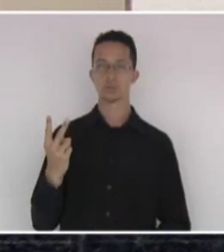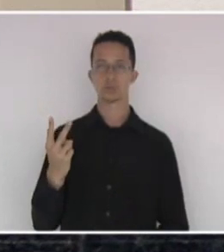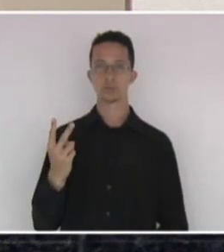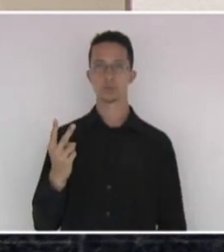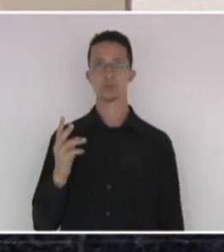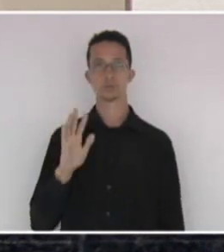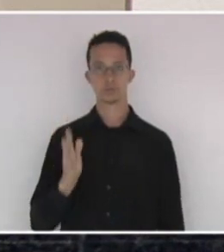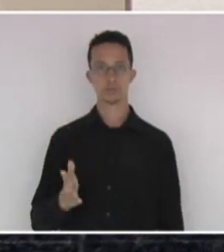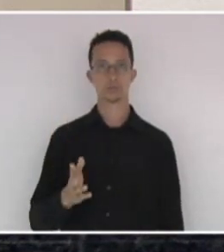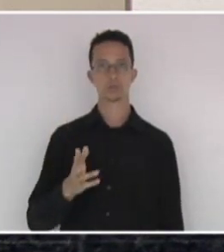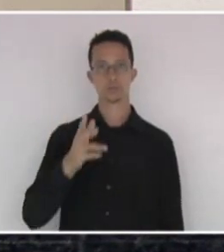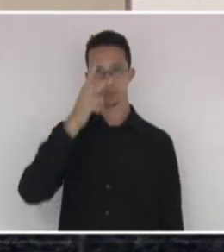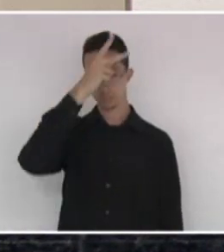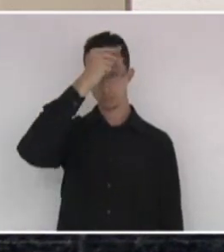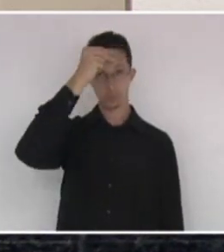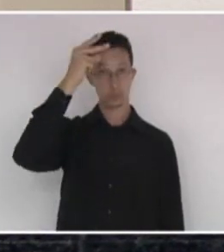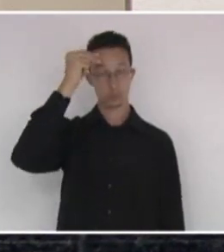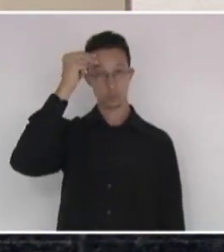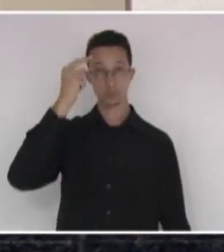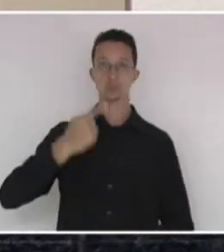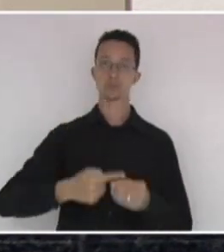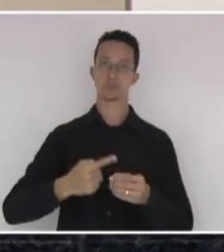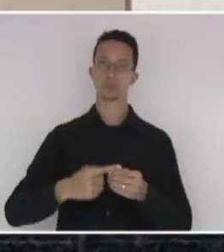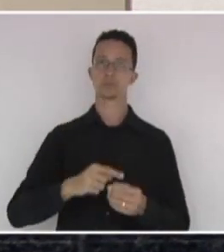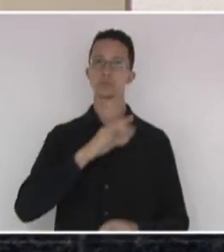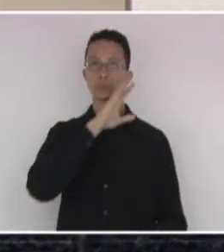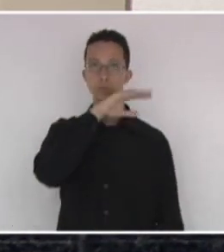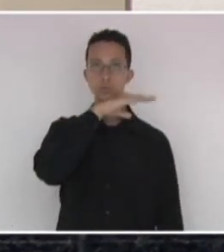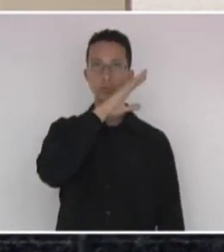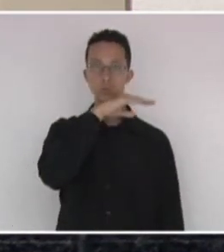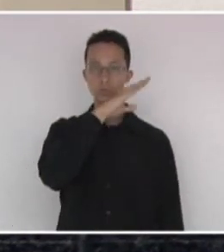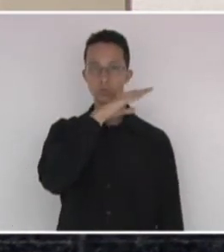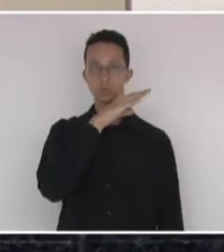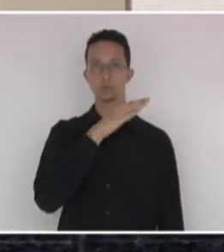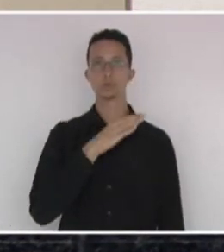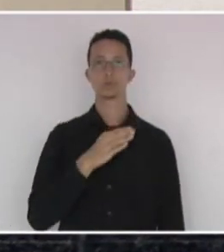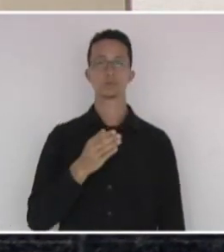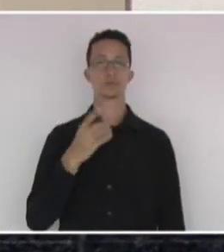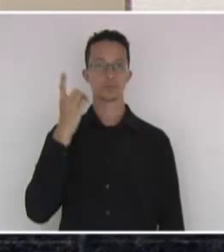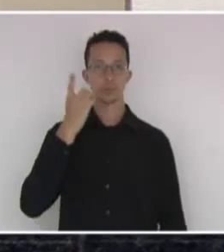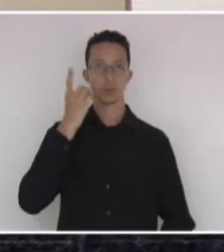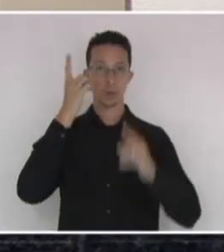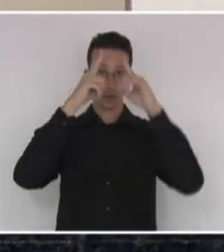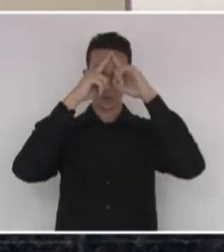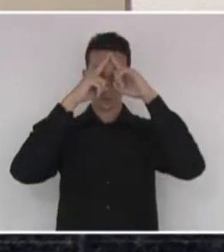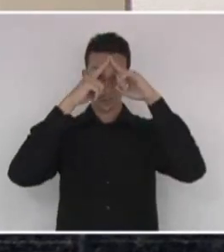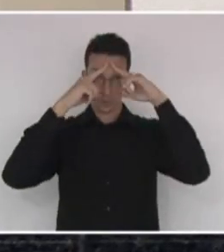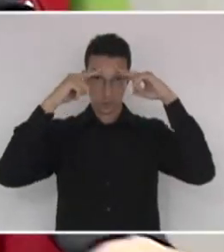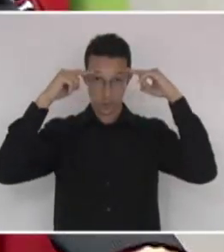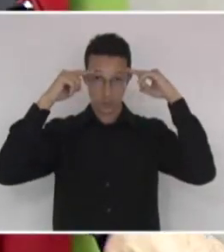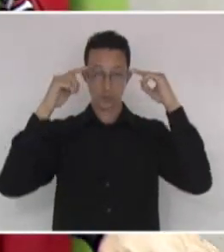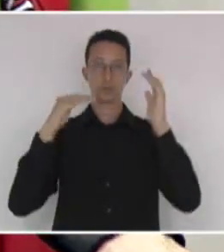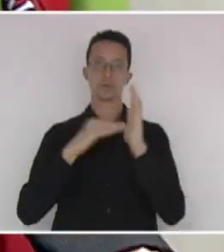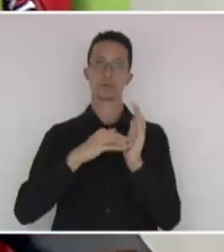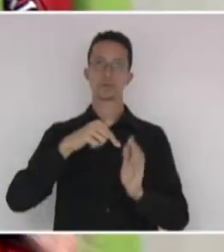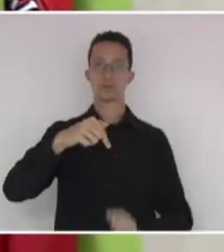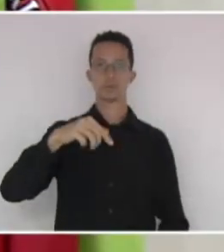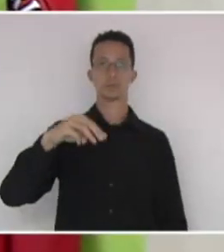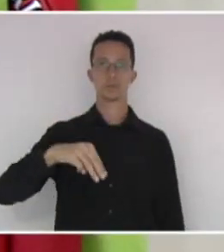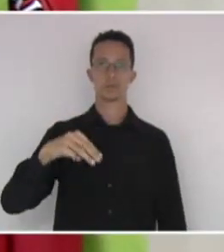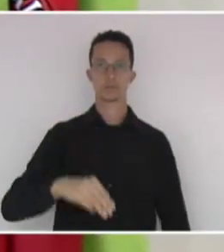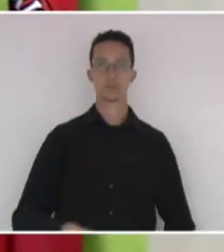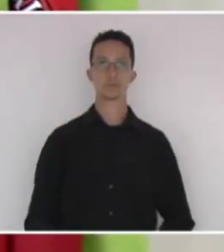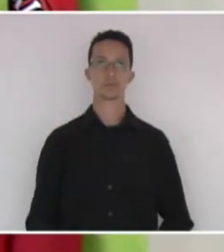aquele município, fazendo uma excelente administração. Deputado Nildo Sarita, Vossa Excelência tem até 7 minutos. Obrigado, senhor presidente,